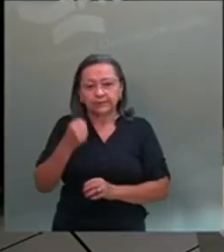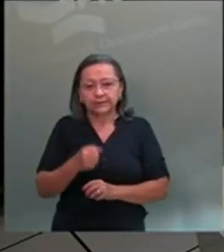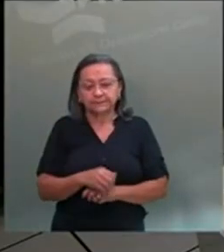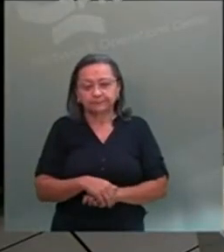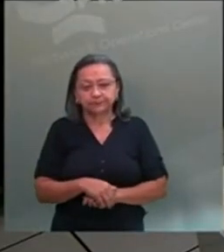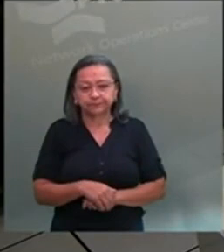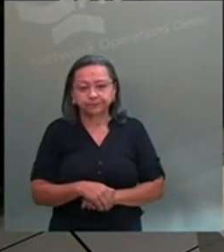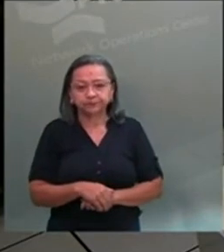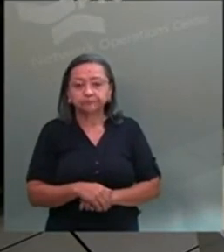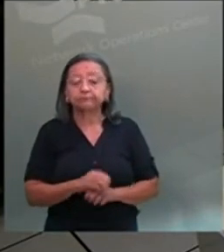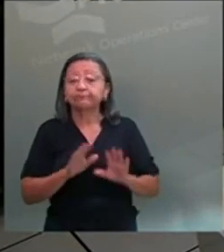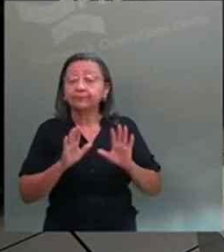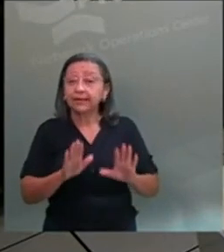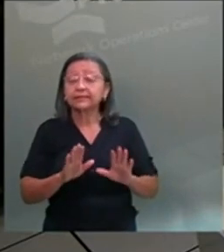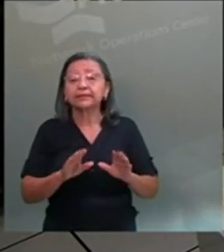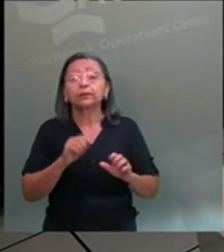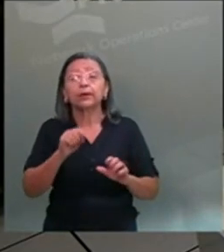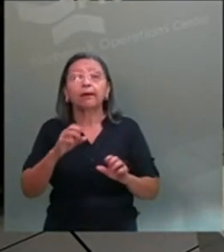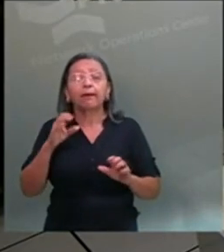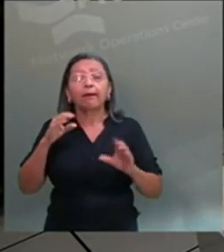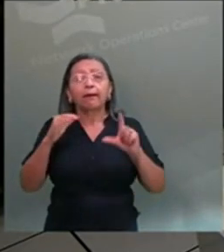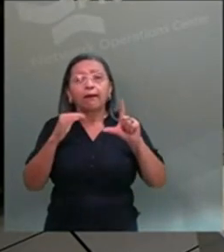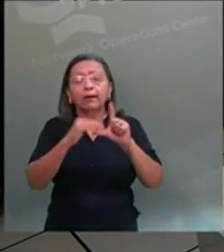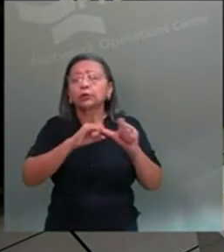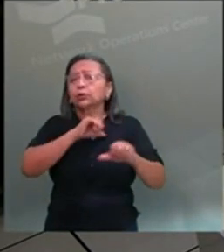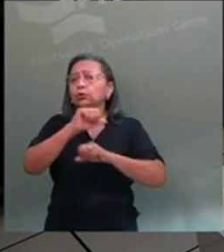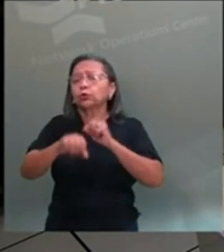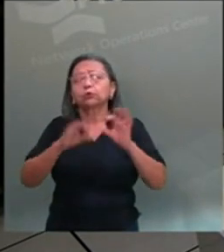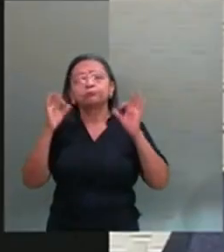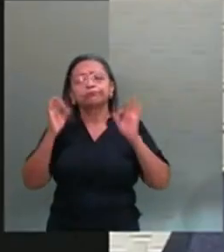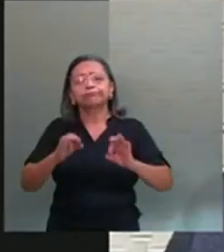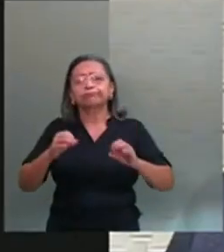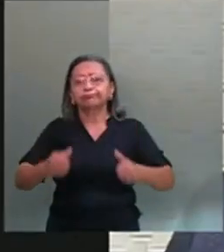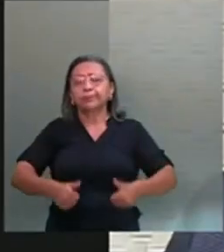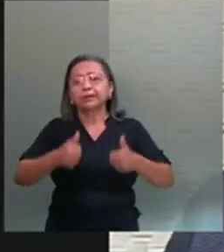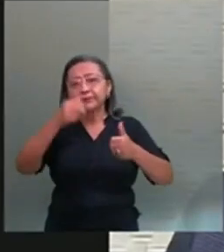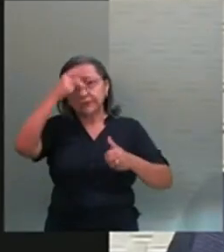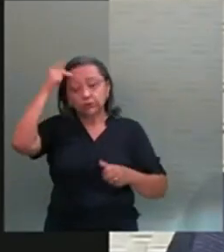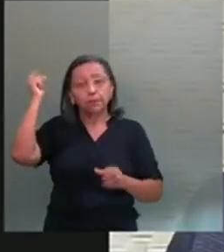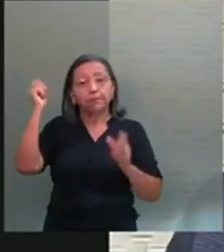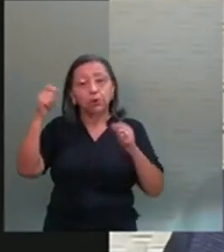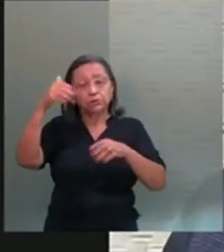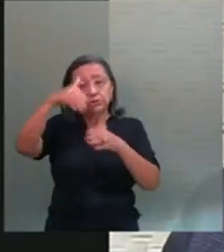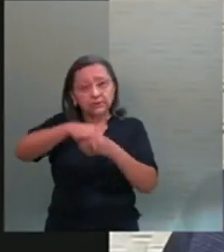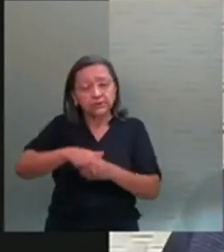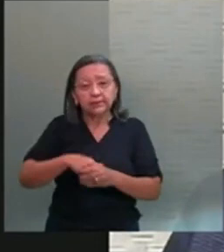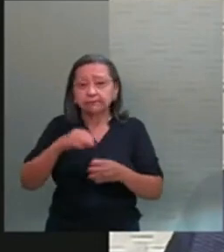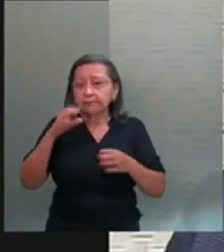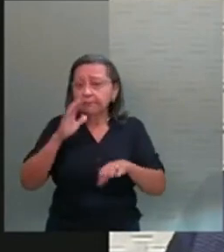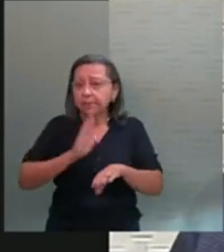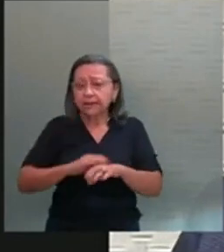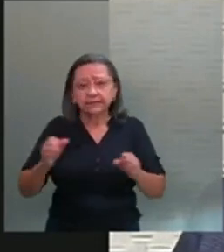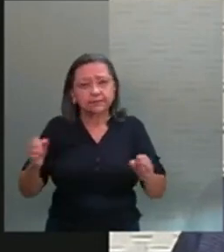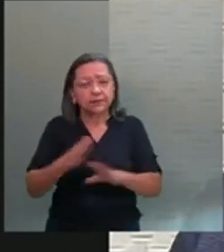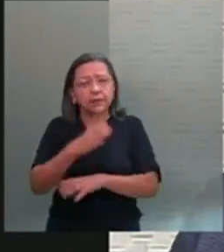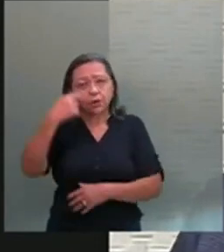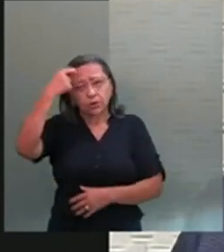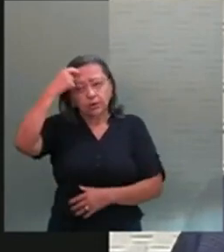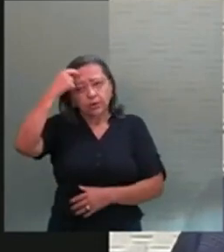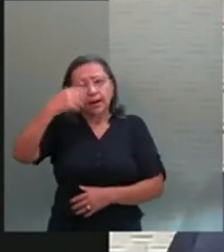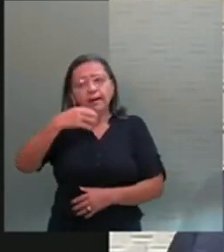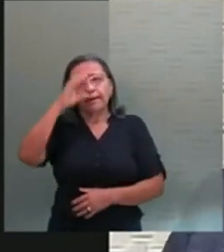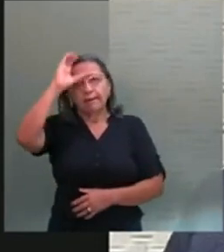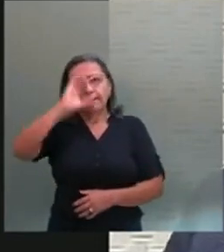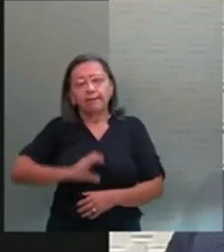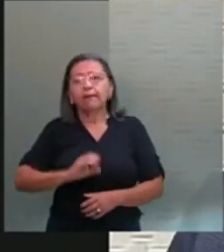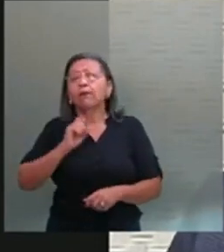segundos. Assim, ela se tornou uma ferramenta essencial para que os eleitores possam exercer de maneira mais plena e consciente a cidadania